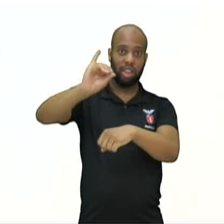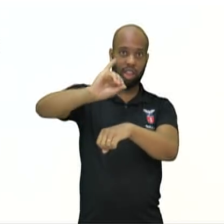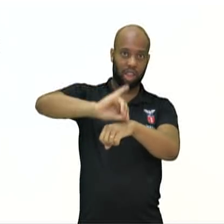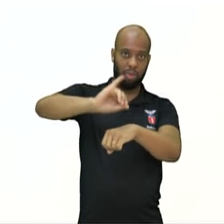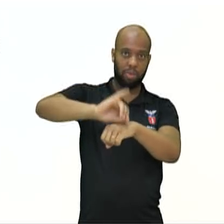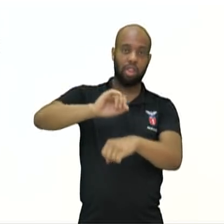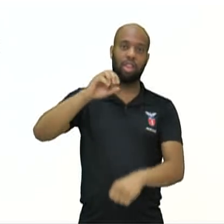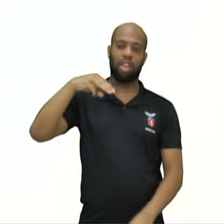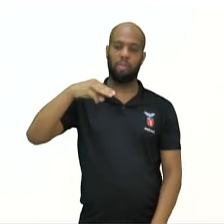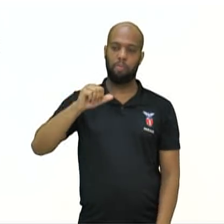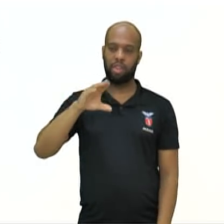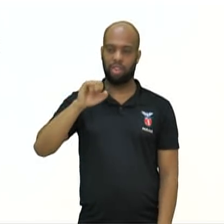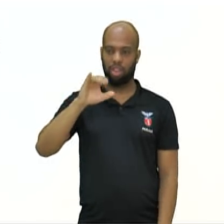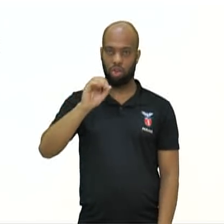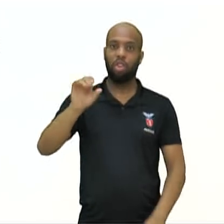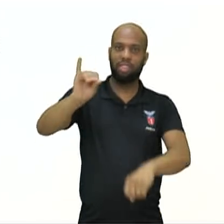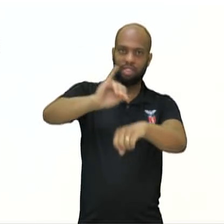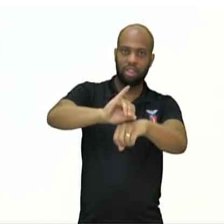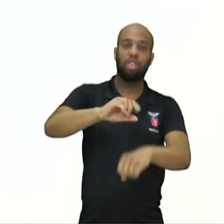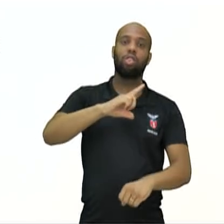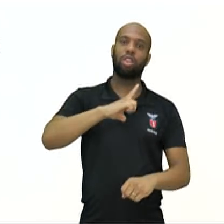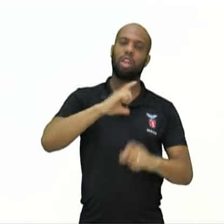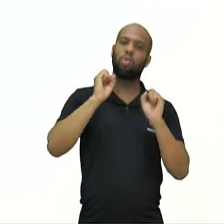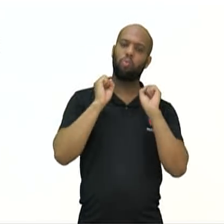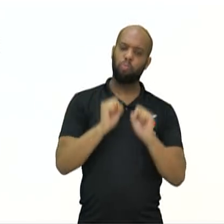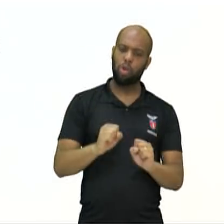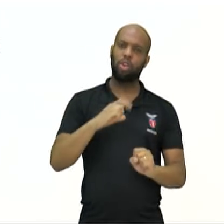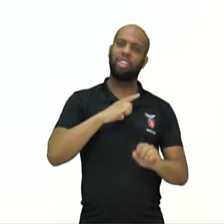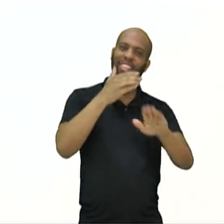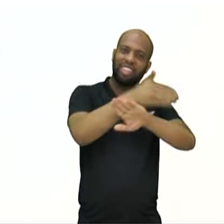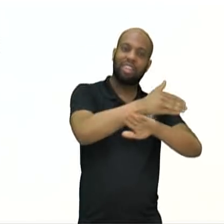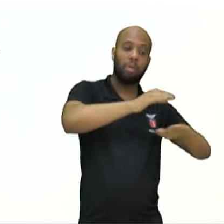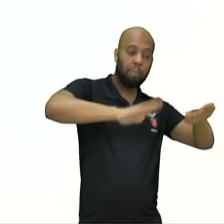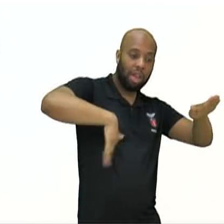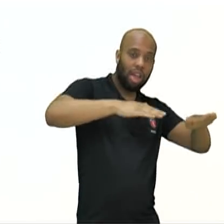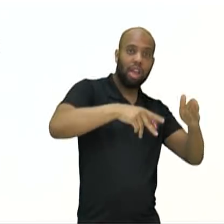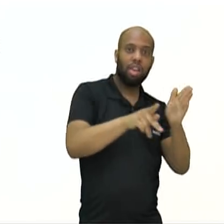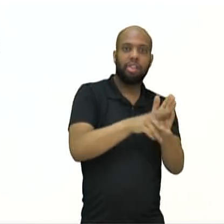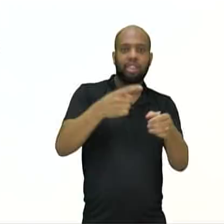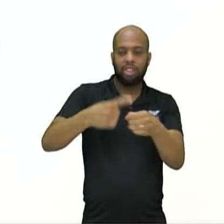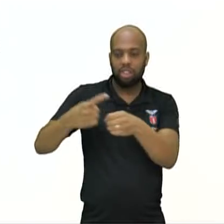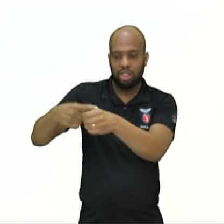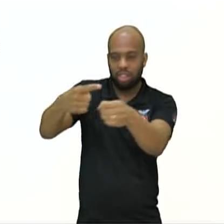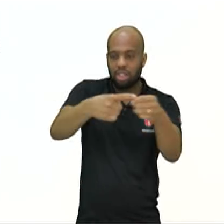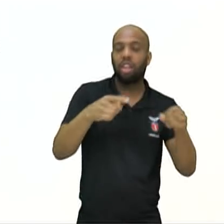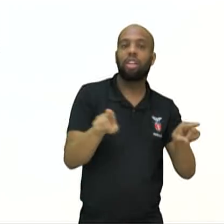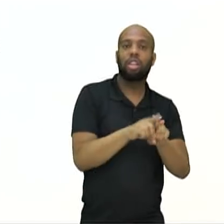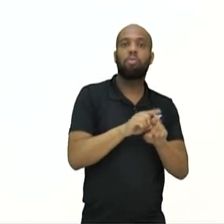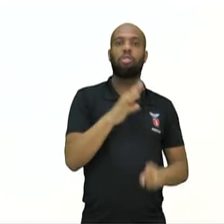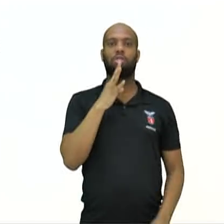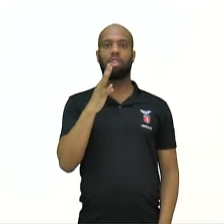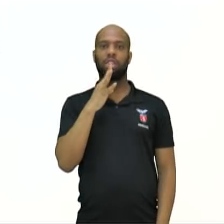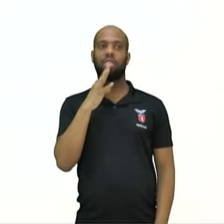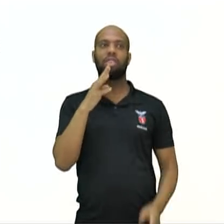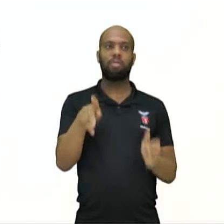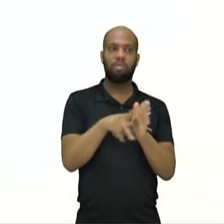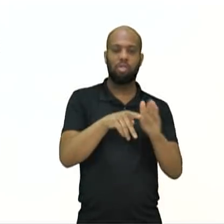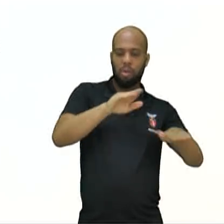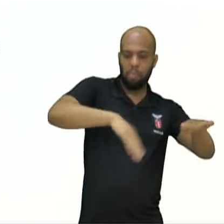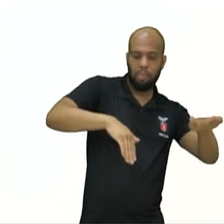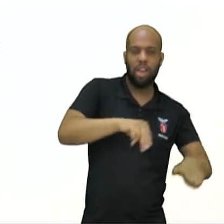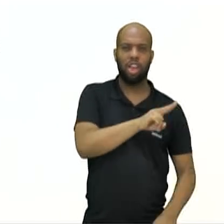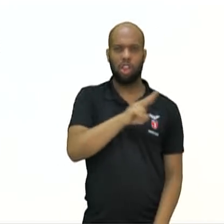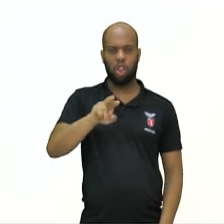capital, Maceió, pode-se desfrutar das praias da cidade ou conhecer as praias do Gunga e